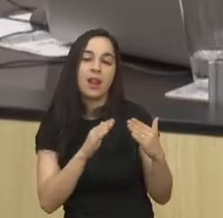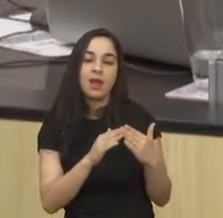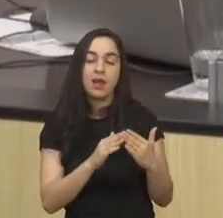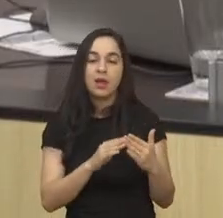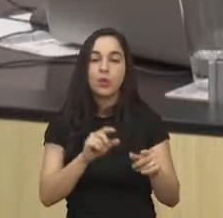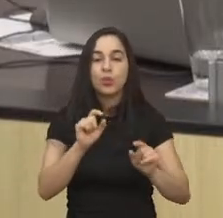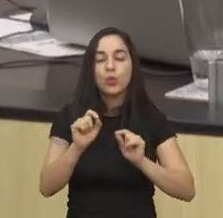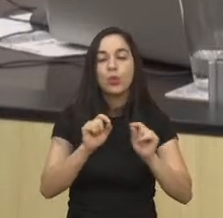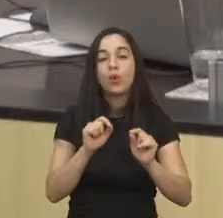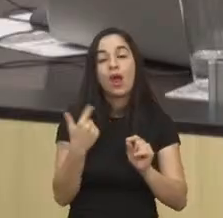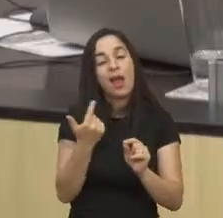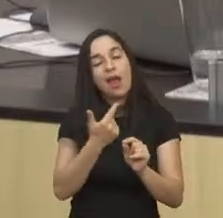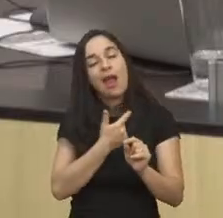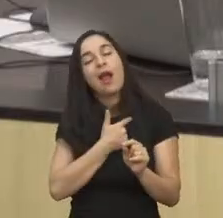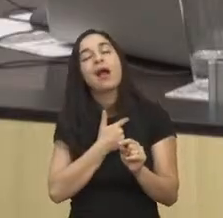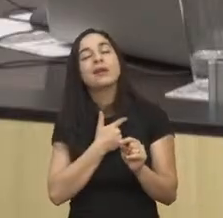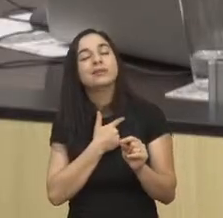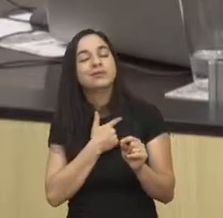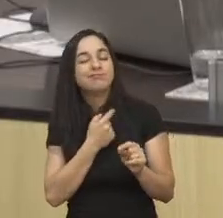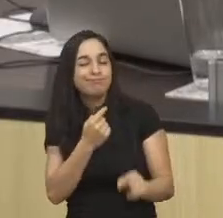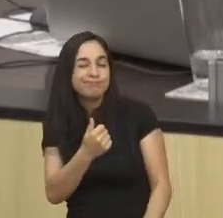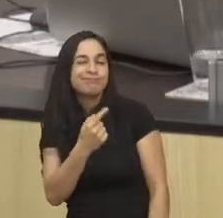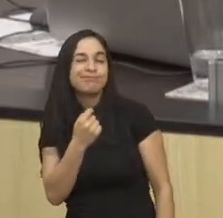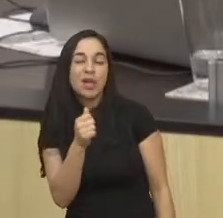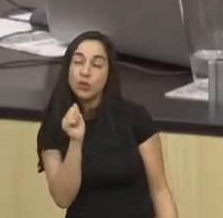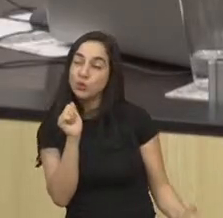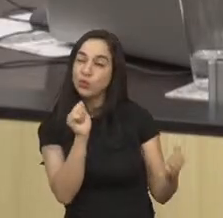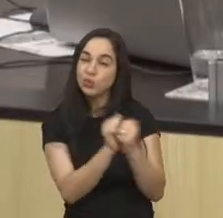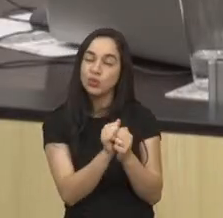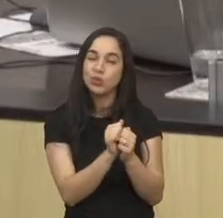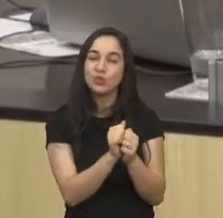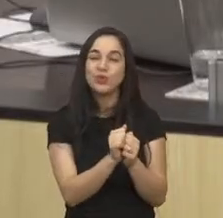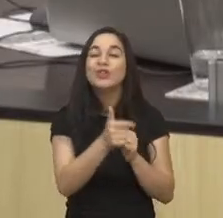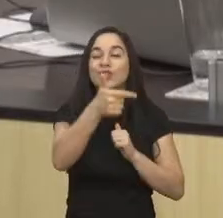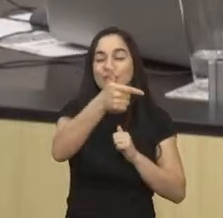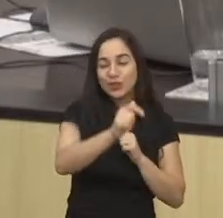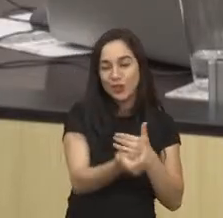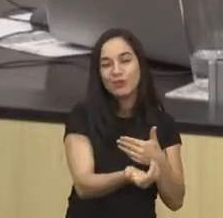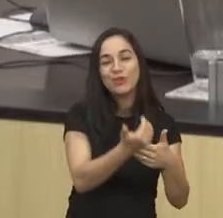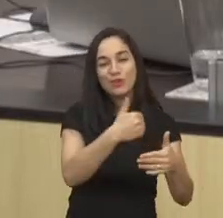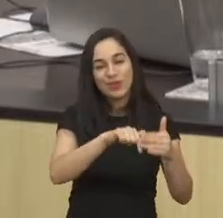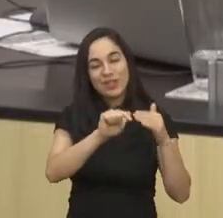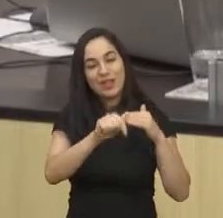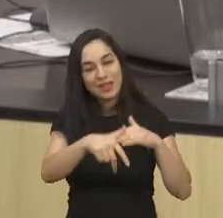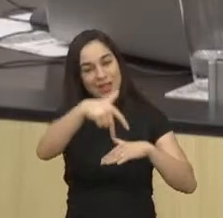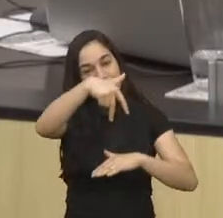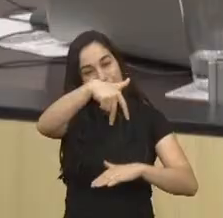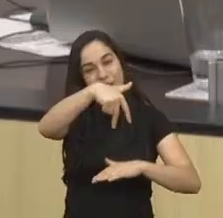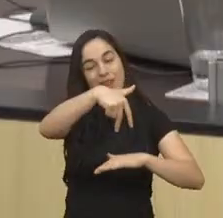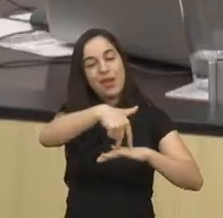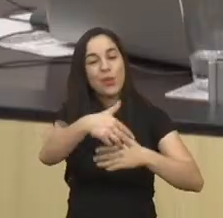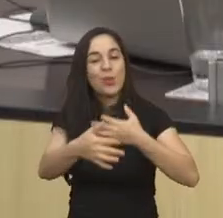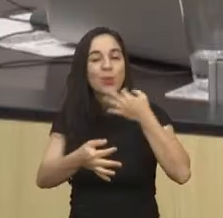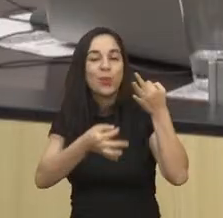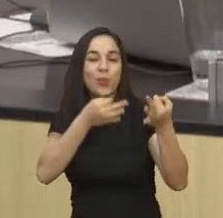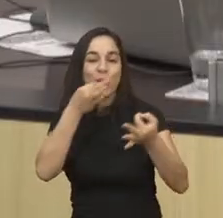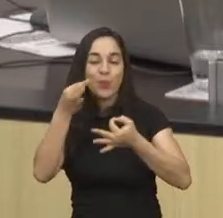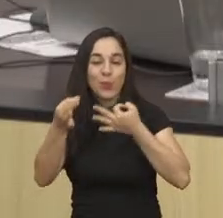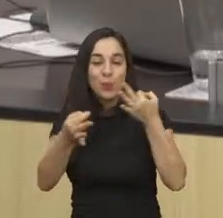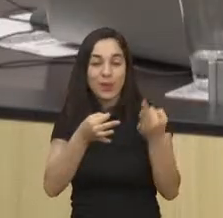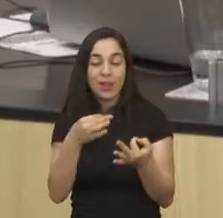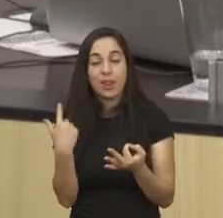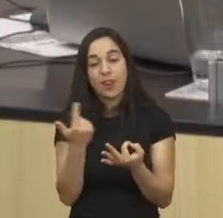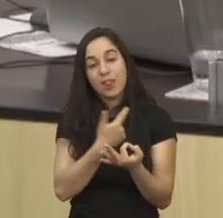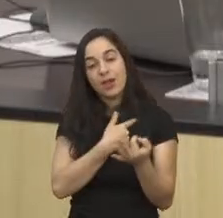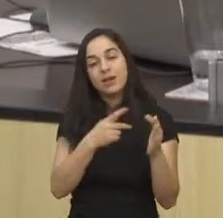em breve estaremos juntas para que você possa mais uma vez vir aqui a essa tribuna e também falar sobre o